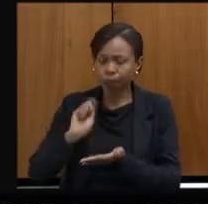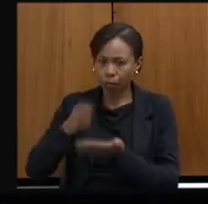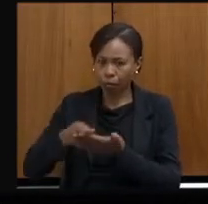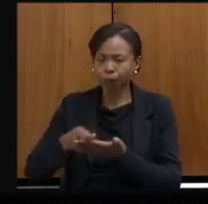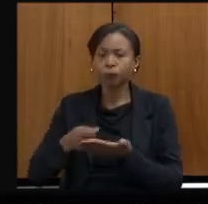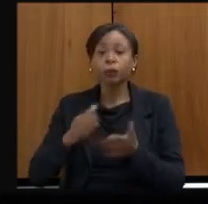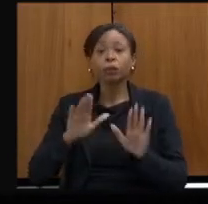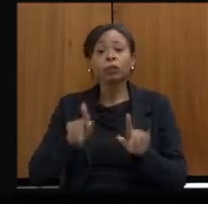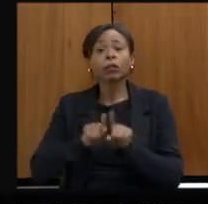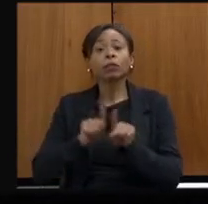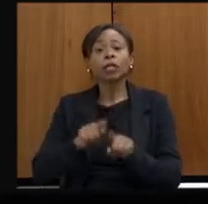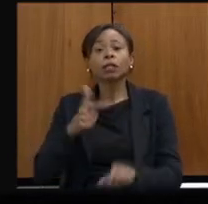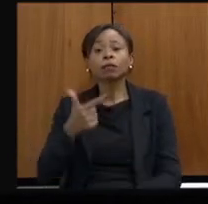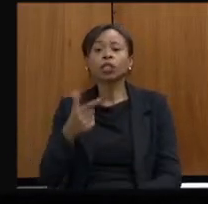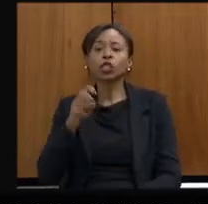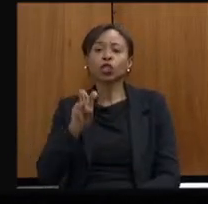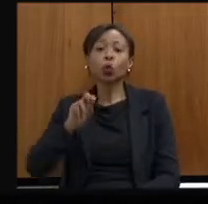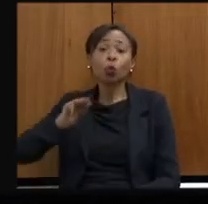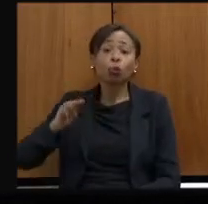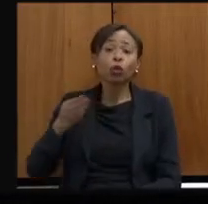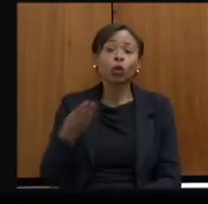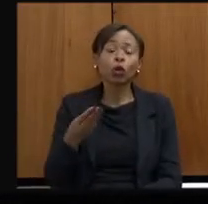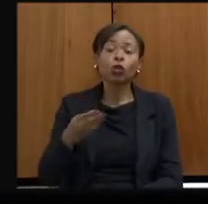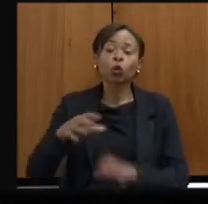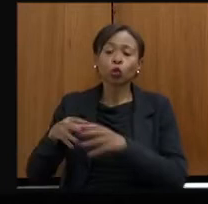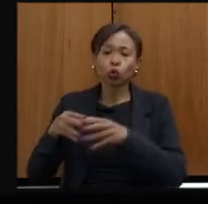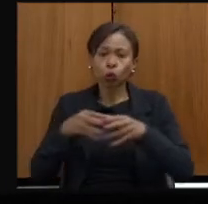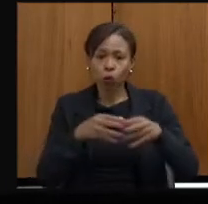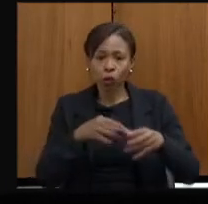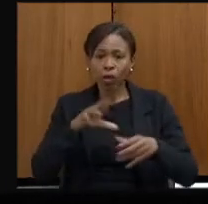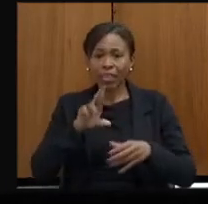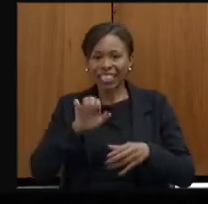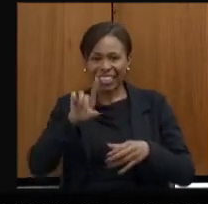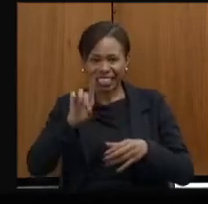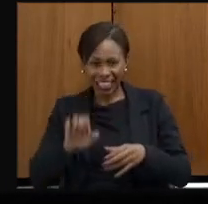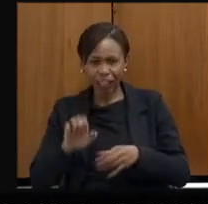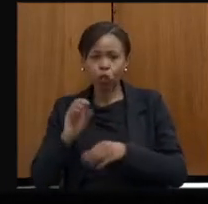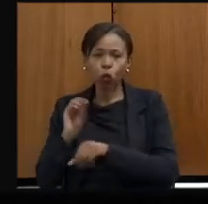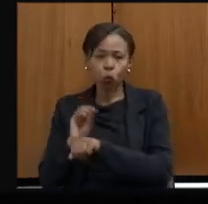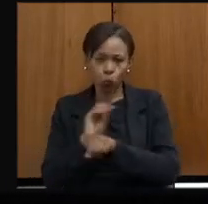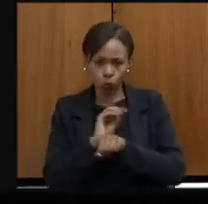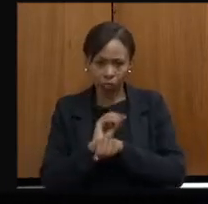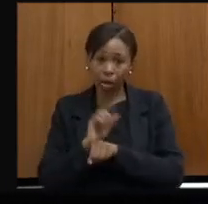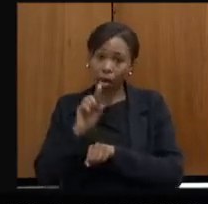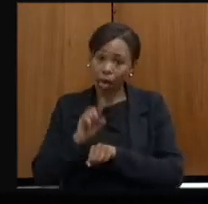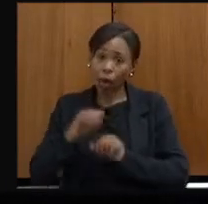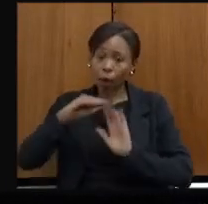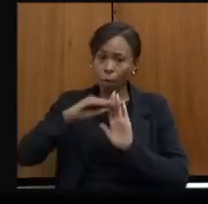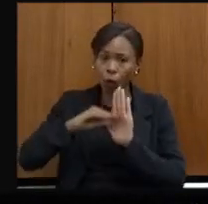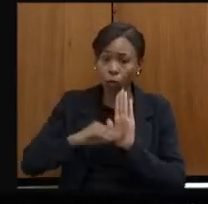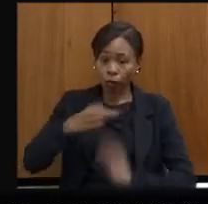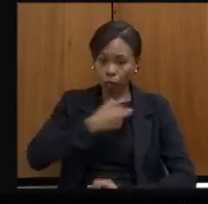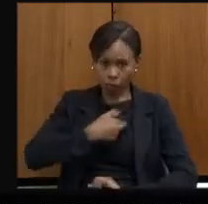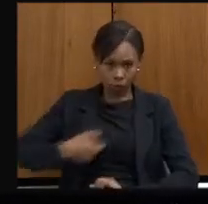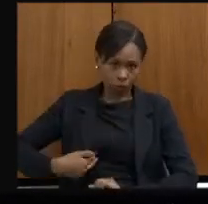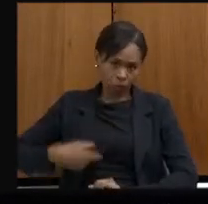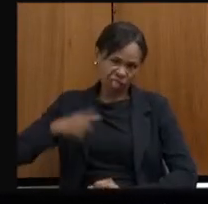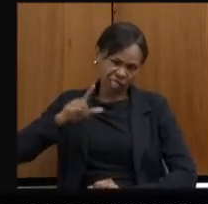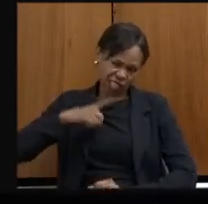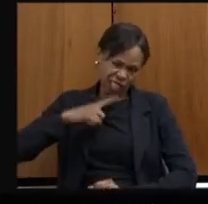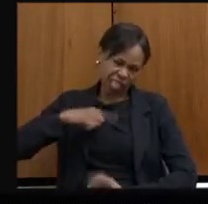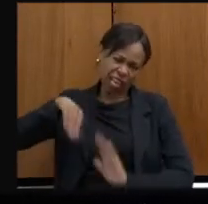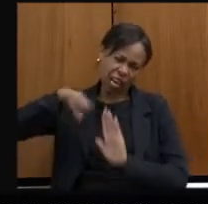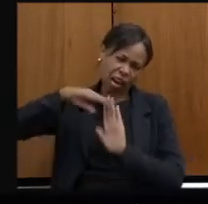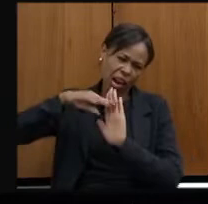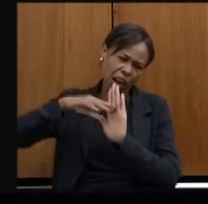também os 25 milhões para o Rede Cuidar, um programa republicano, que são critérios universais lá da